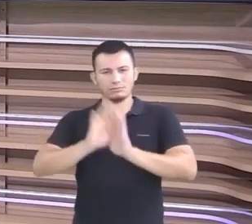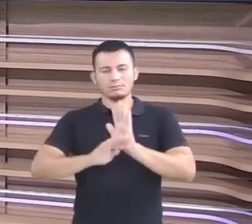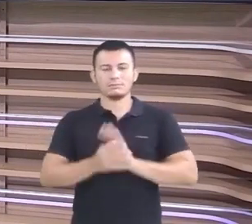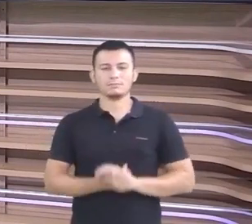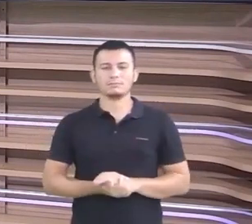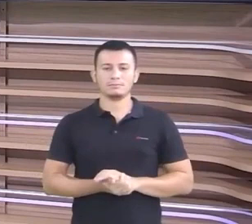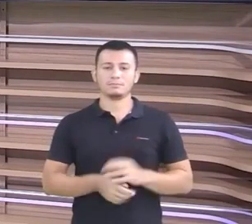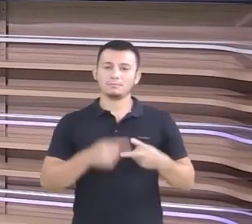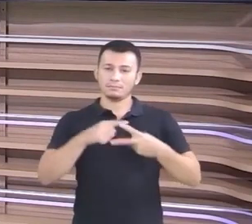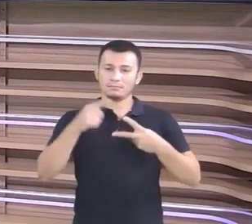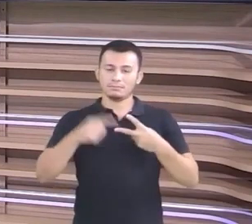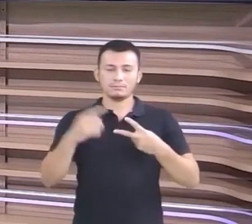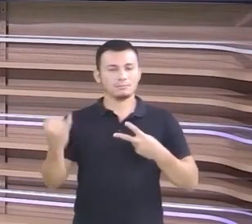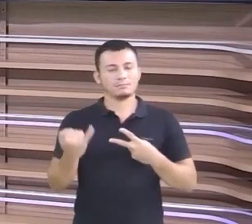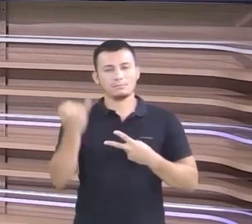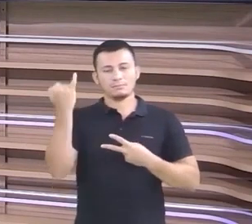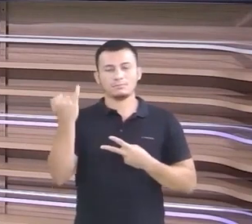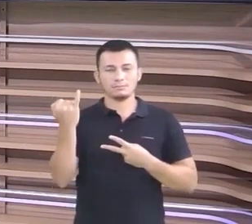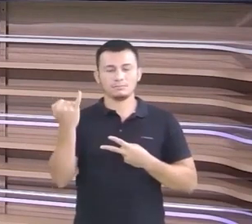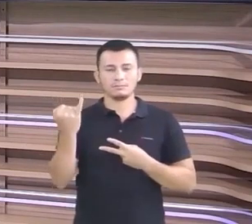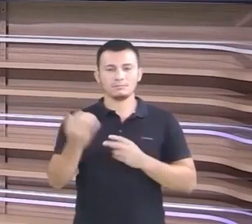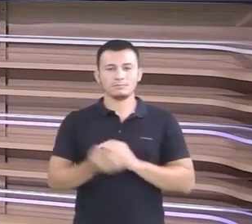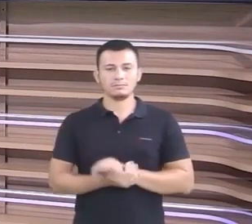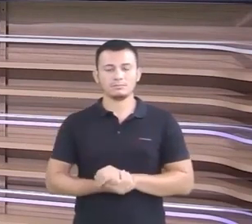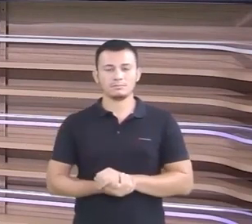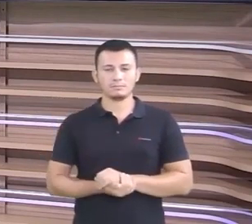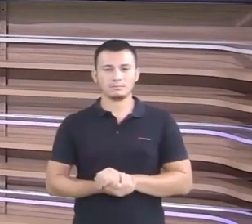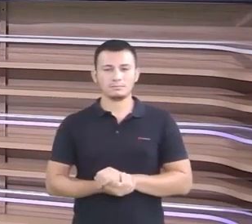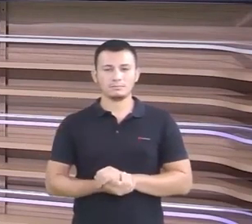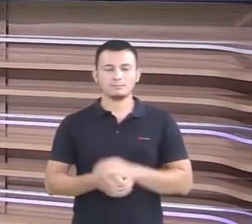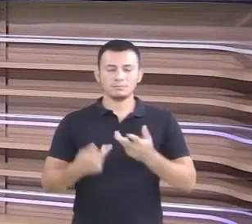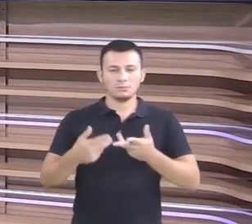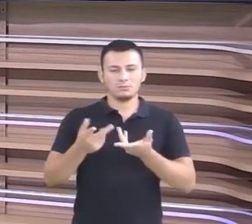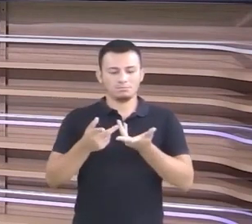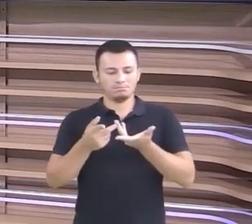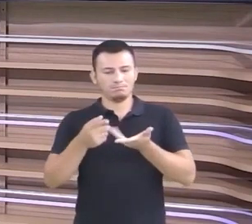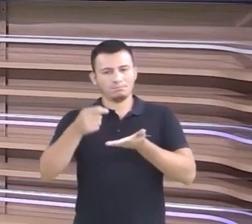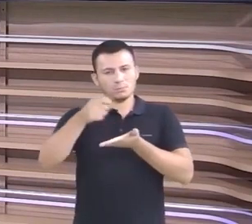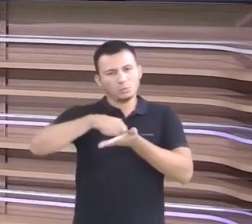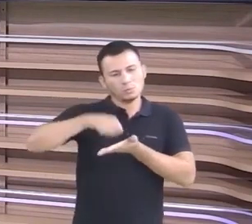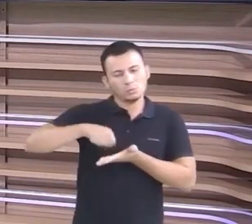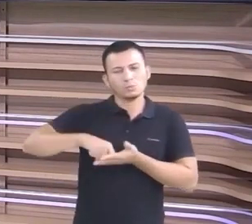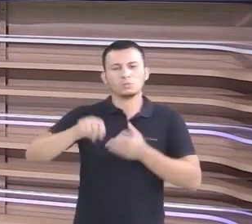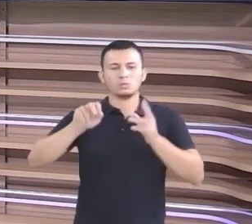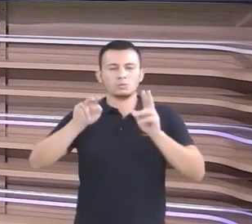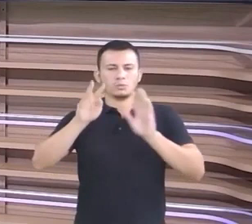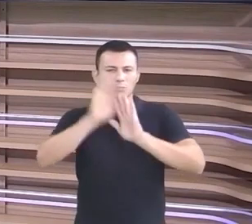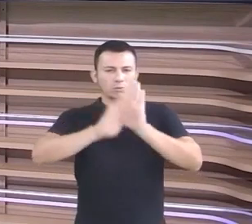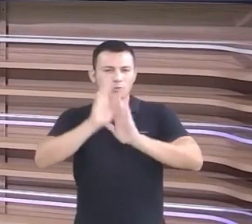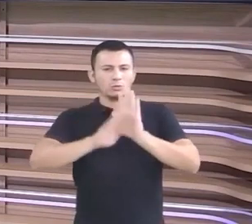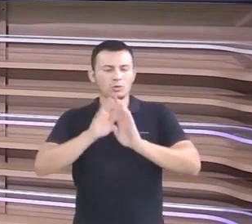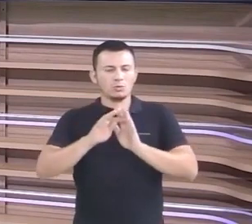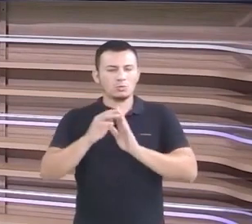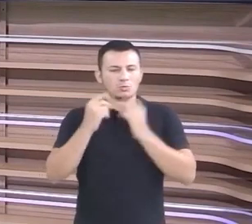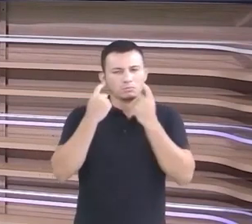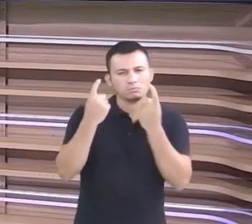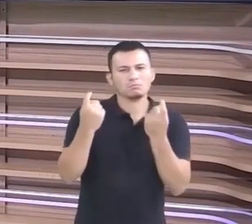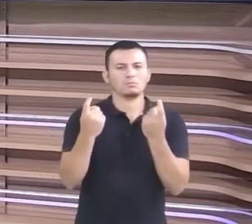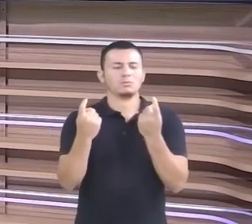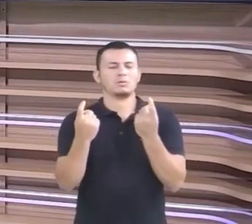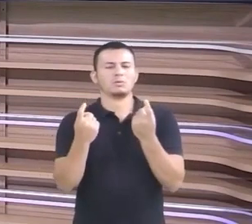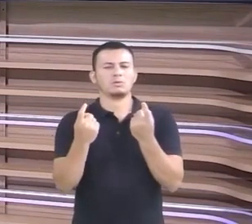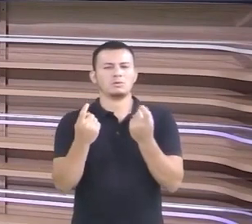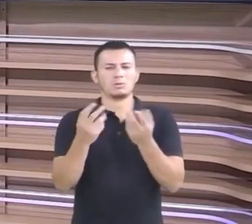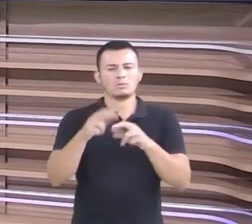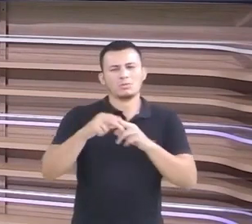são dois elementos bem importantes para que a gente consiga fazer textos interessantes, que não se tornem monótonos, não se tornem